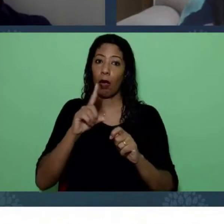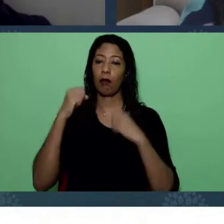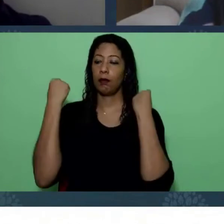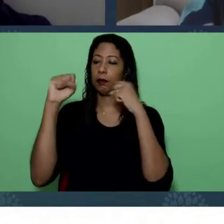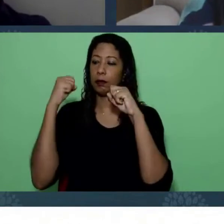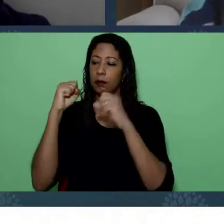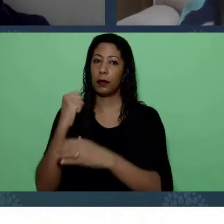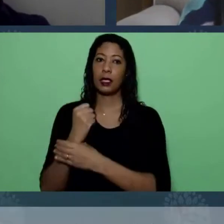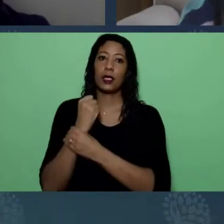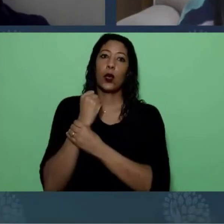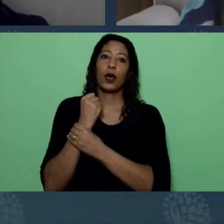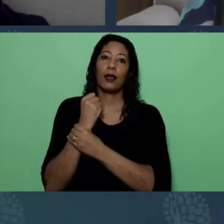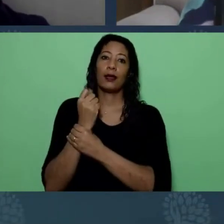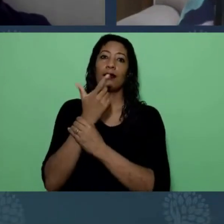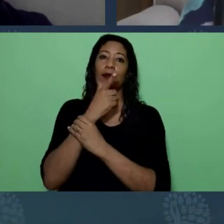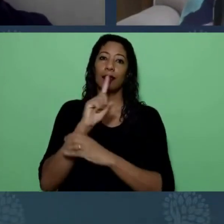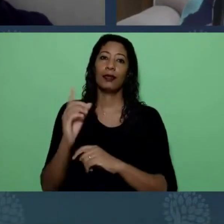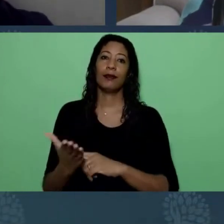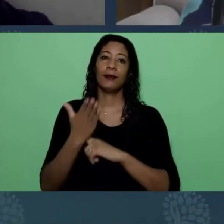benefícios.